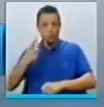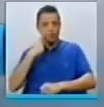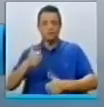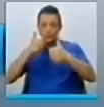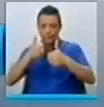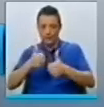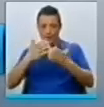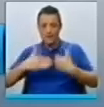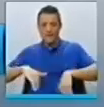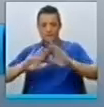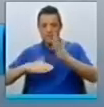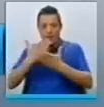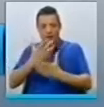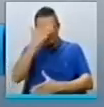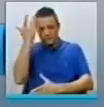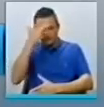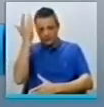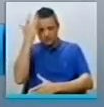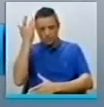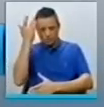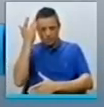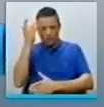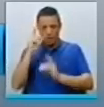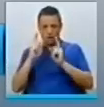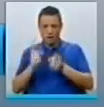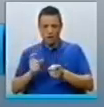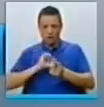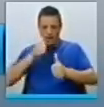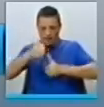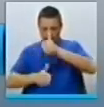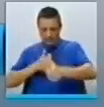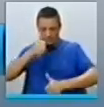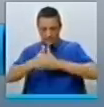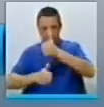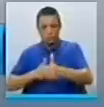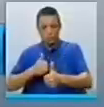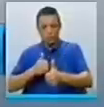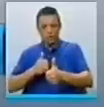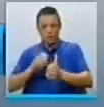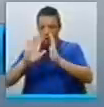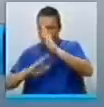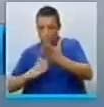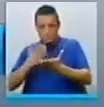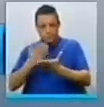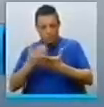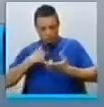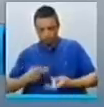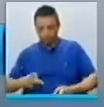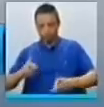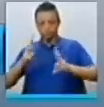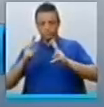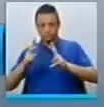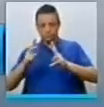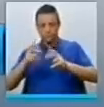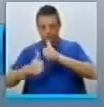fez-me facilitar facilitou muito esta candidatura e facilitou muito propor na medida em que eu sou emem que eu fui